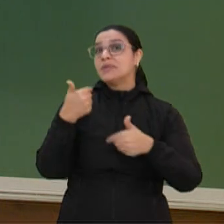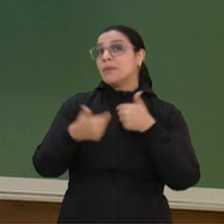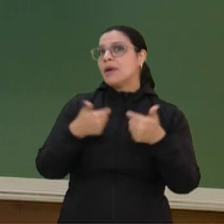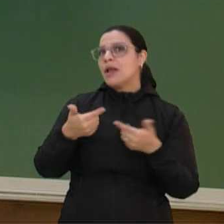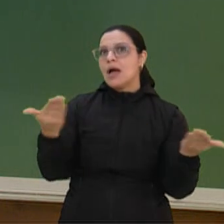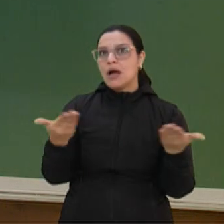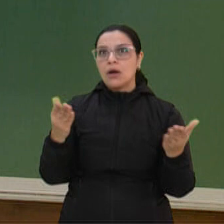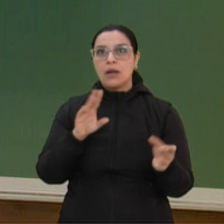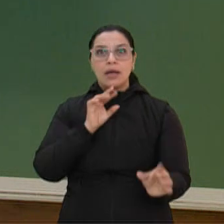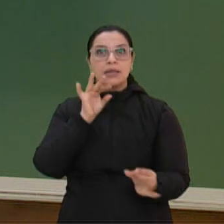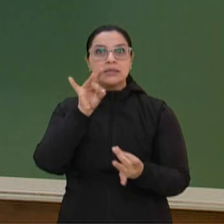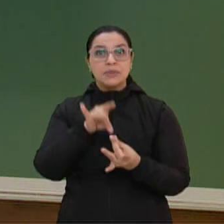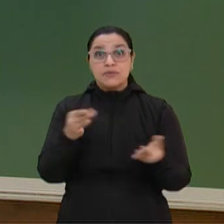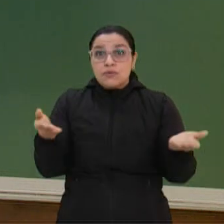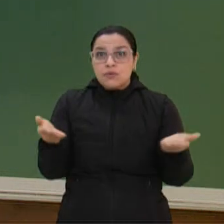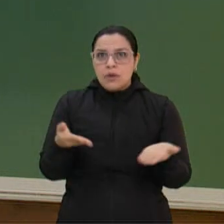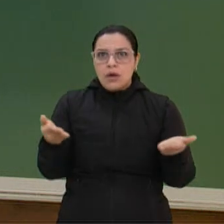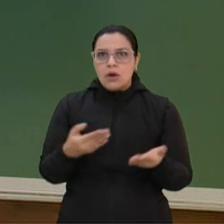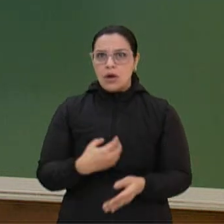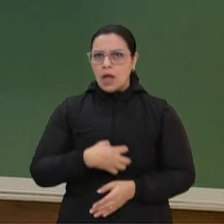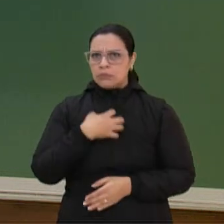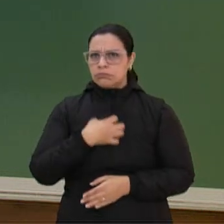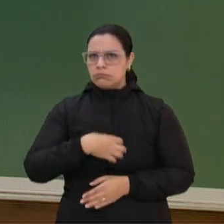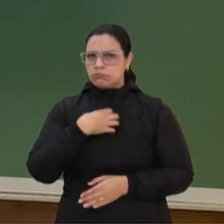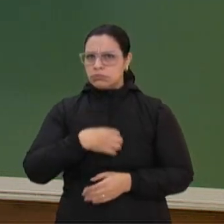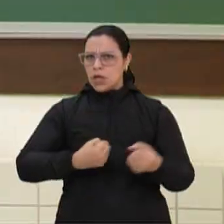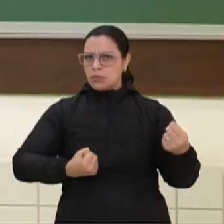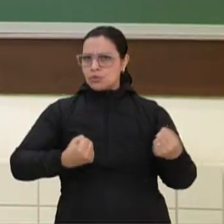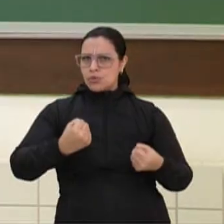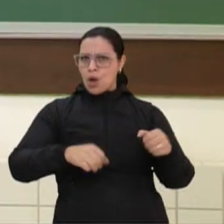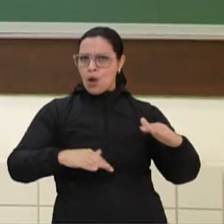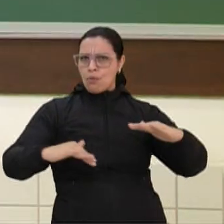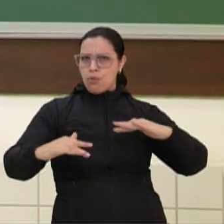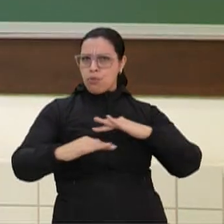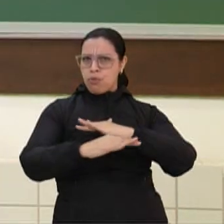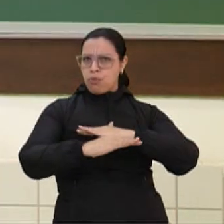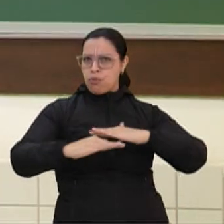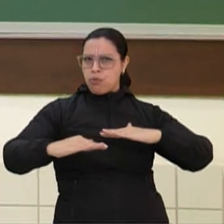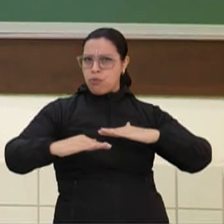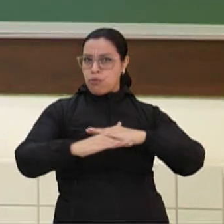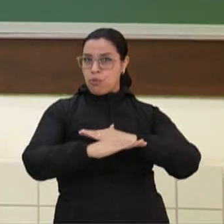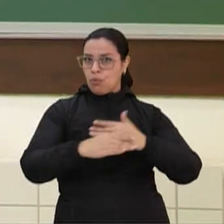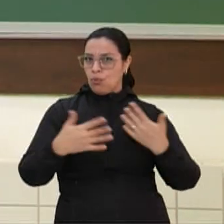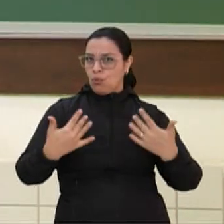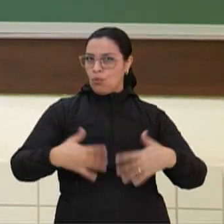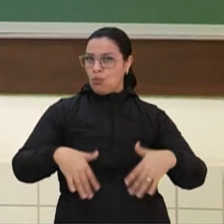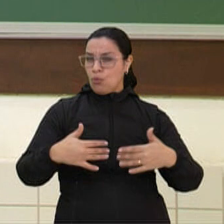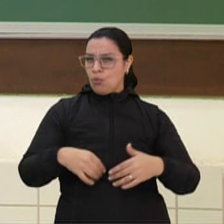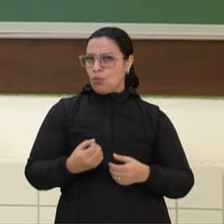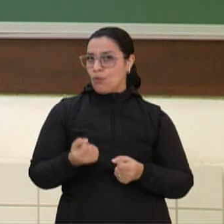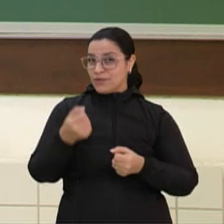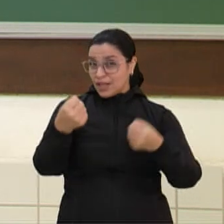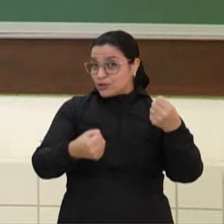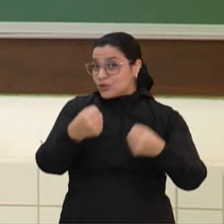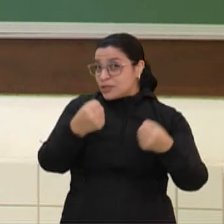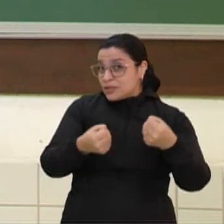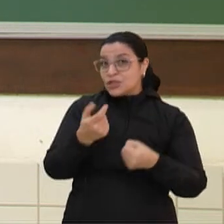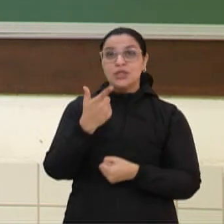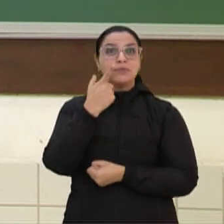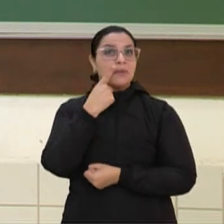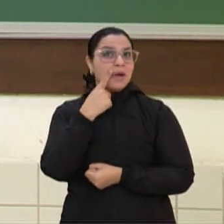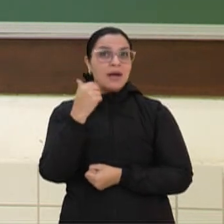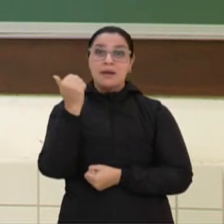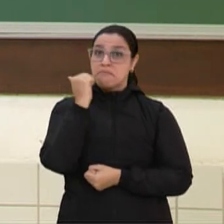trabalhar precisamente agora fúria no trânsito. Ah, quem dirige, né? Seu